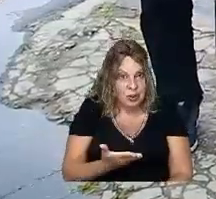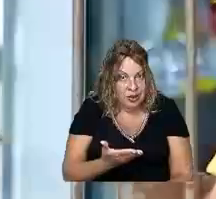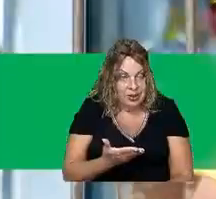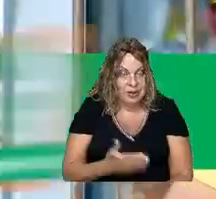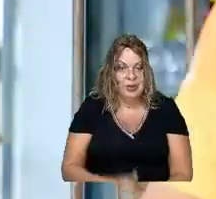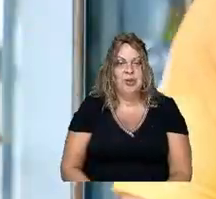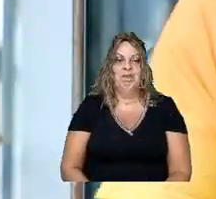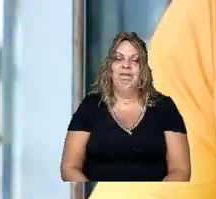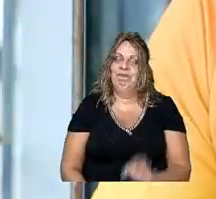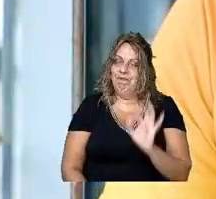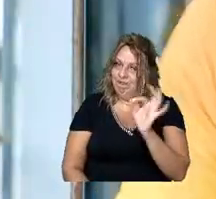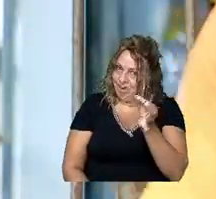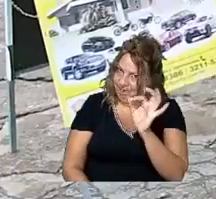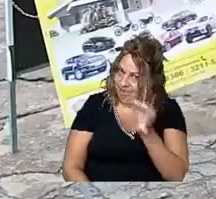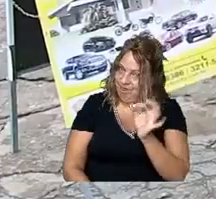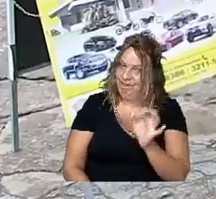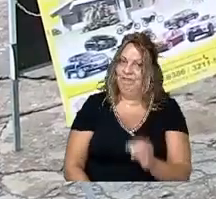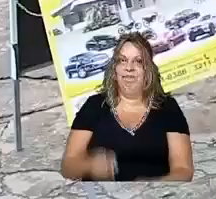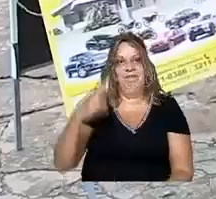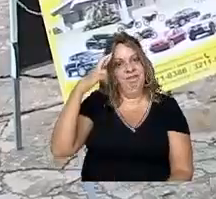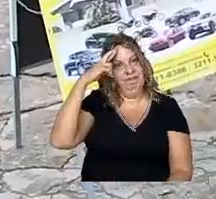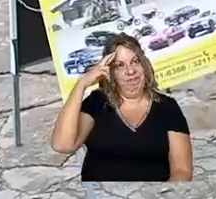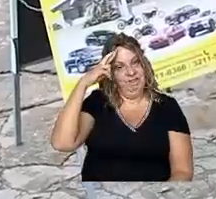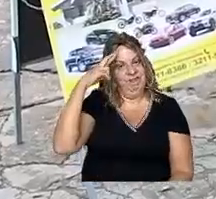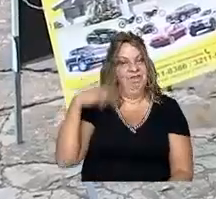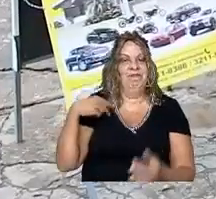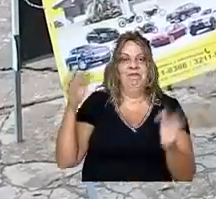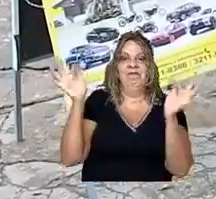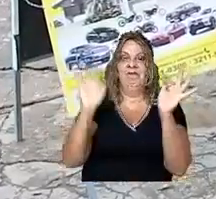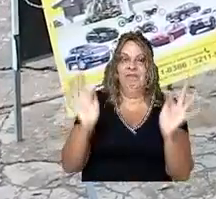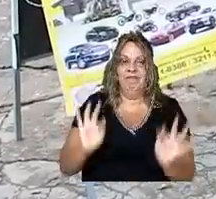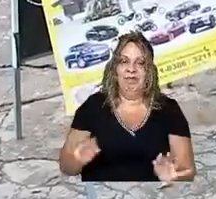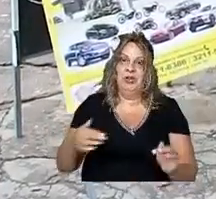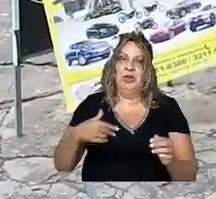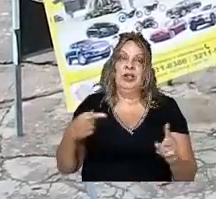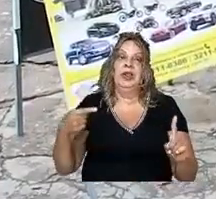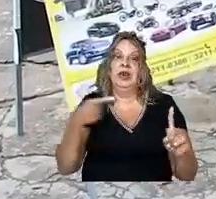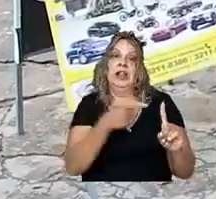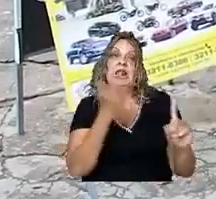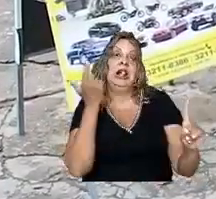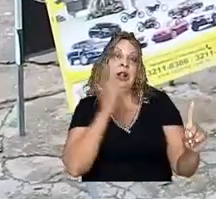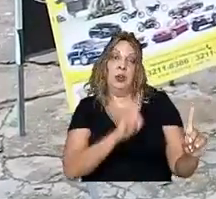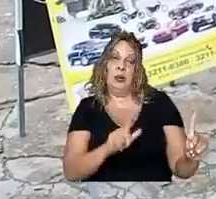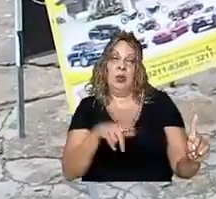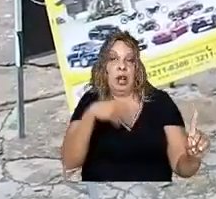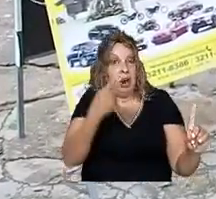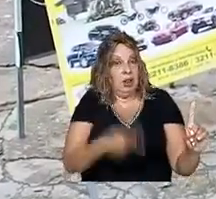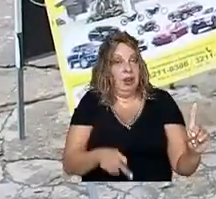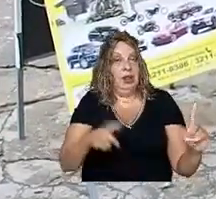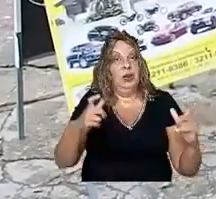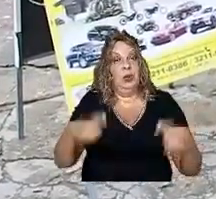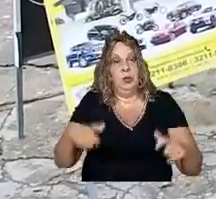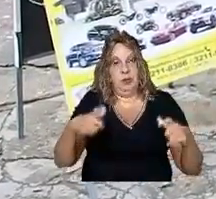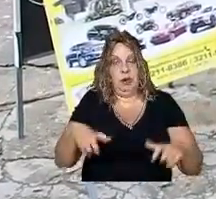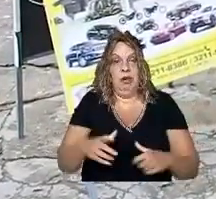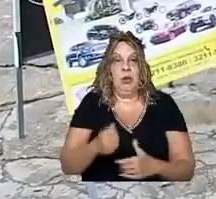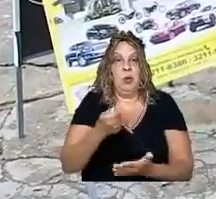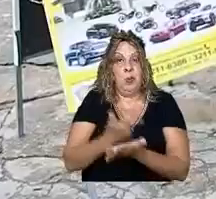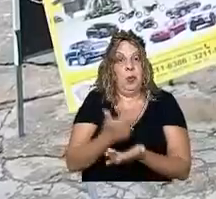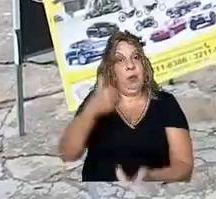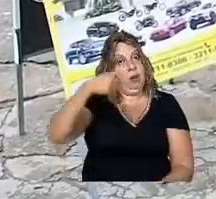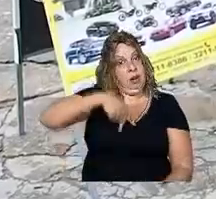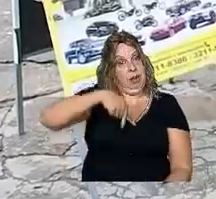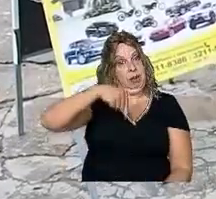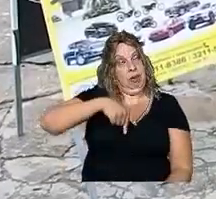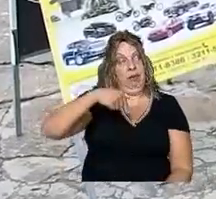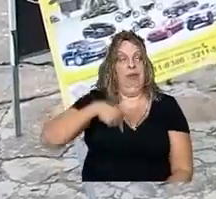Raimundo? Isso mesmo, Rogério. Estou muito feliz por ter sido contemplado um ganhador aqui do bairro e principalmente comprando aqui